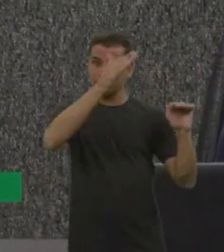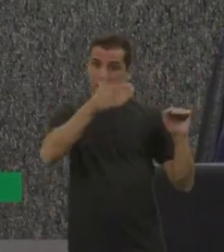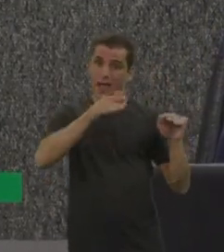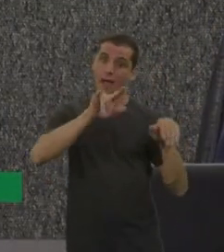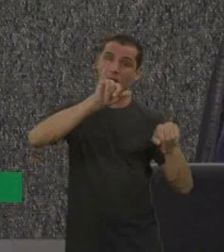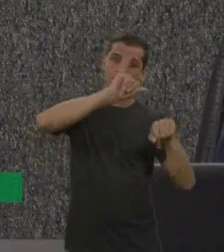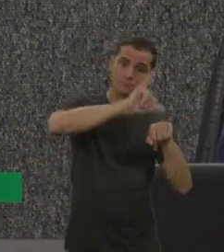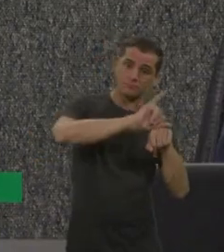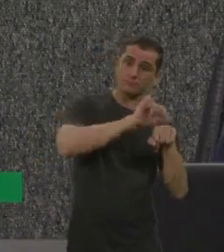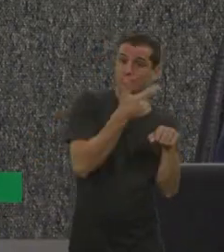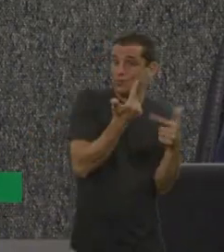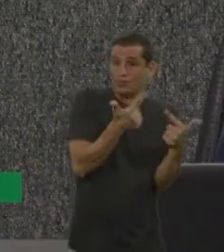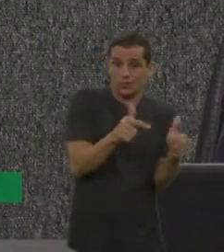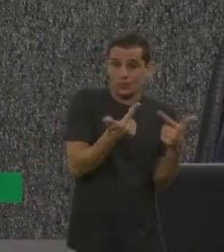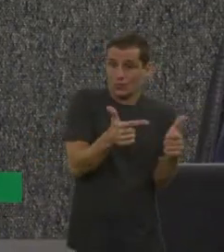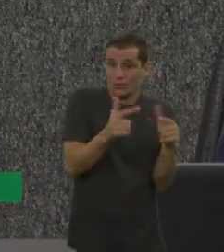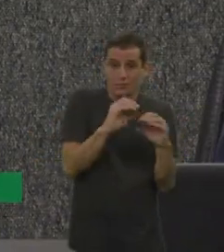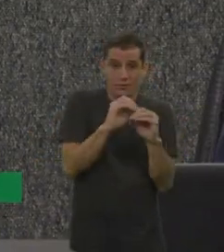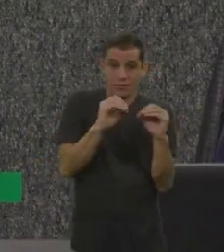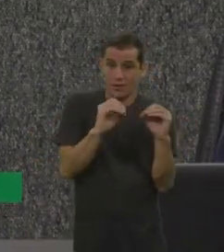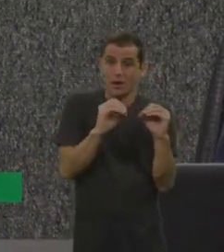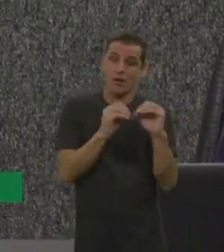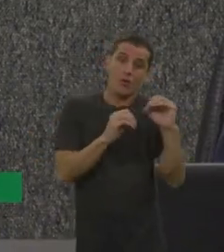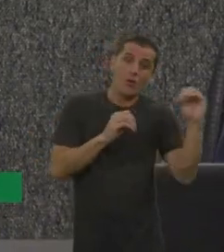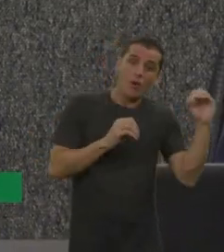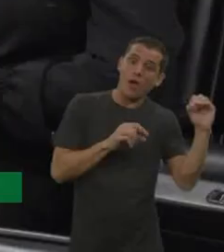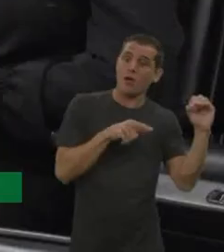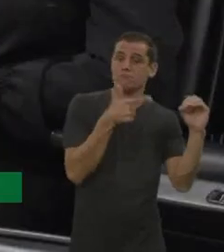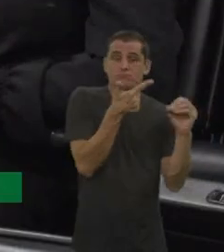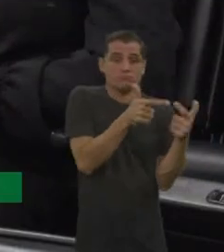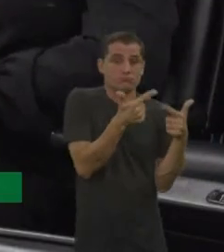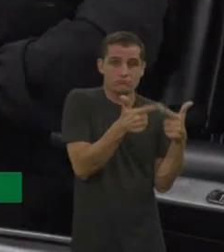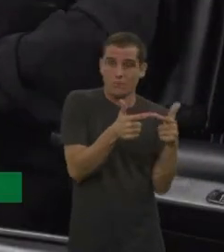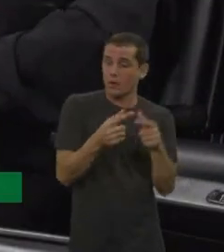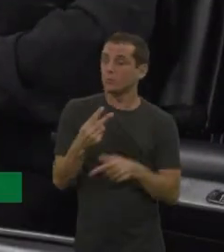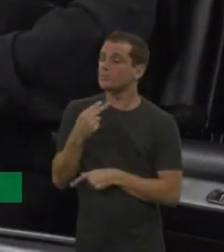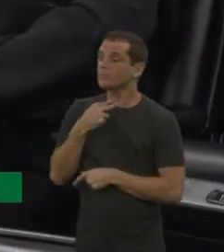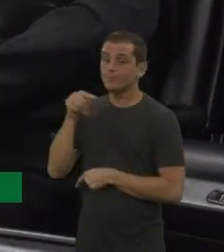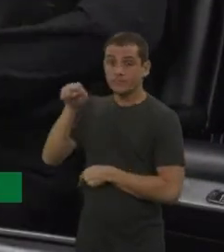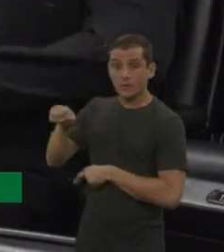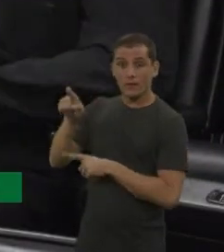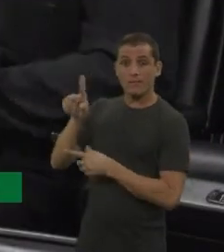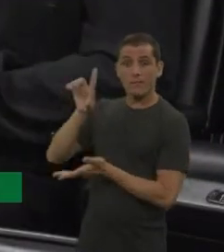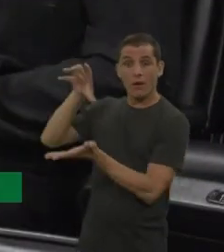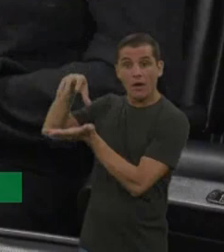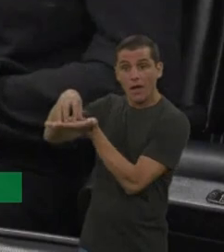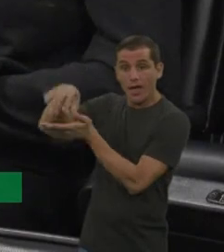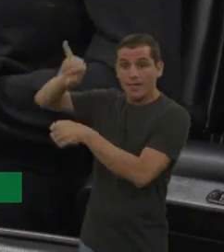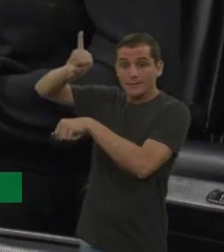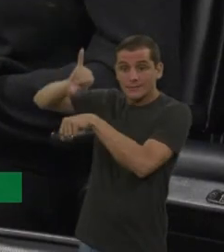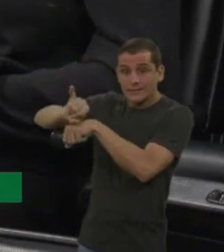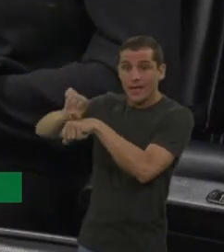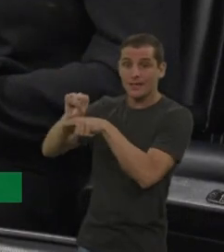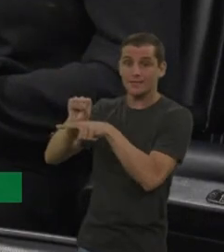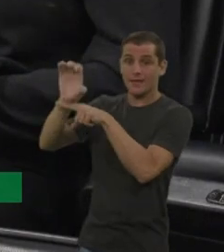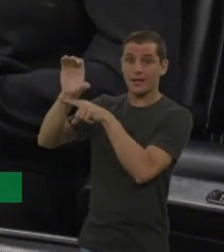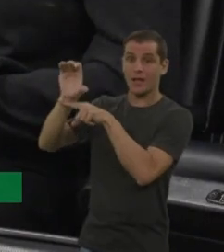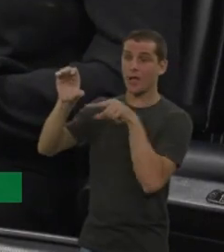Então, nós precisamos, não dá para o centro catarinense de reabilitação viver isolado no seu